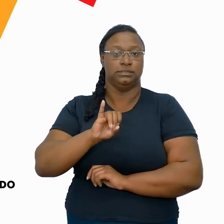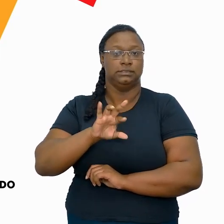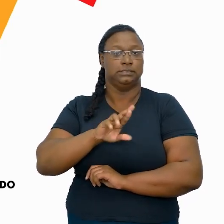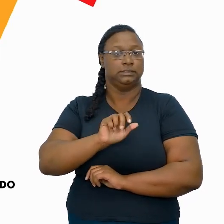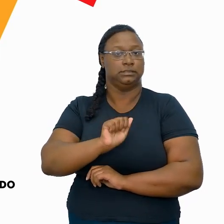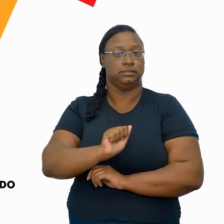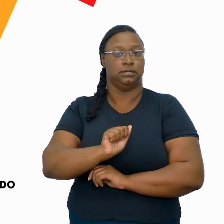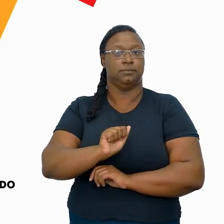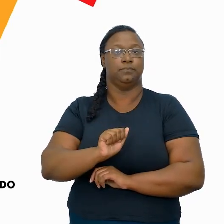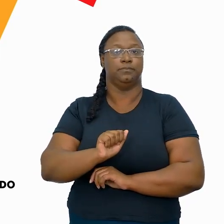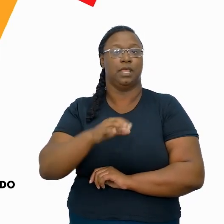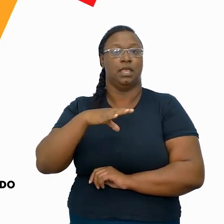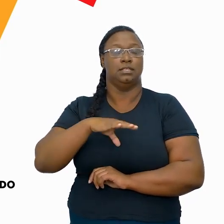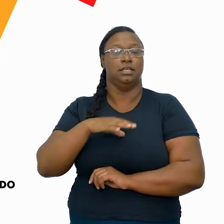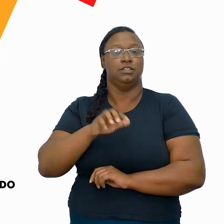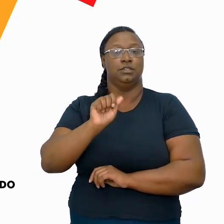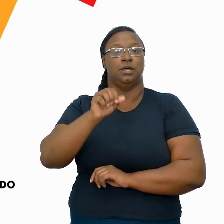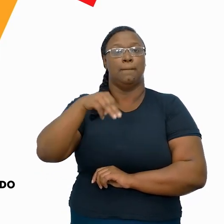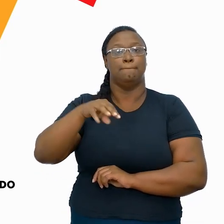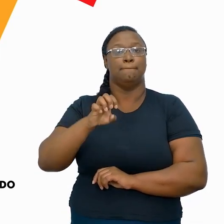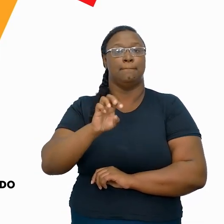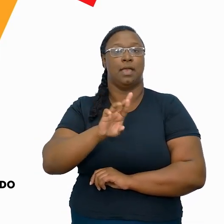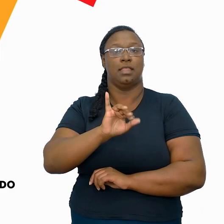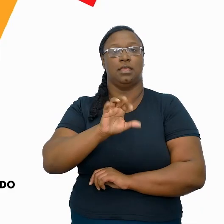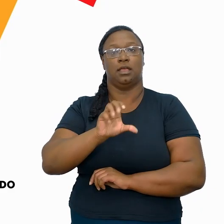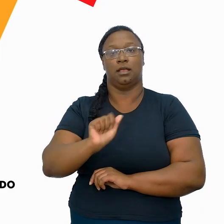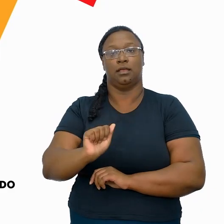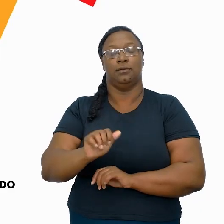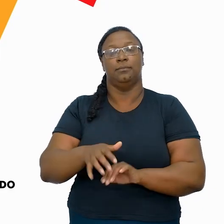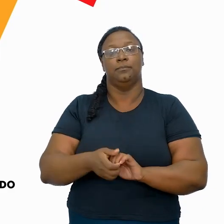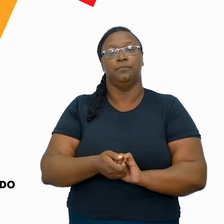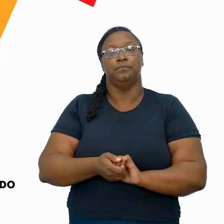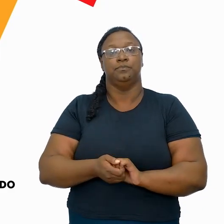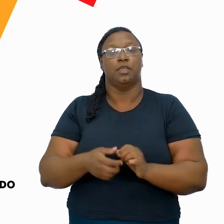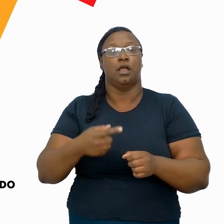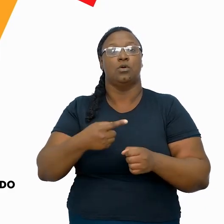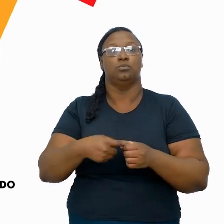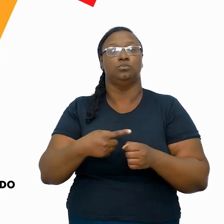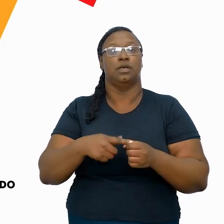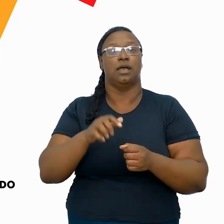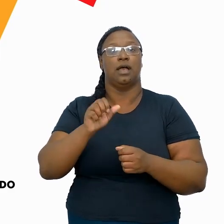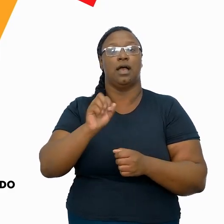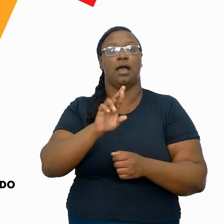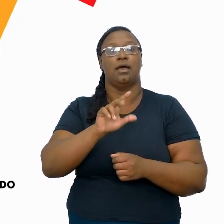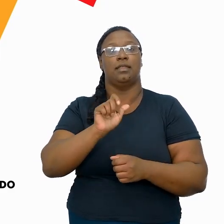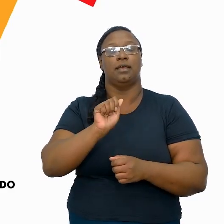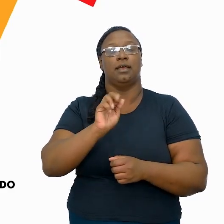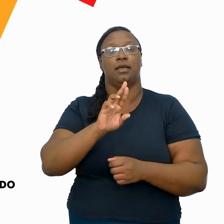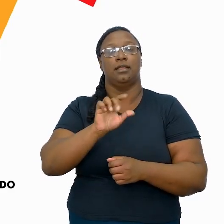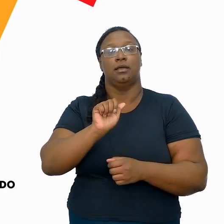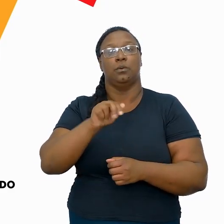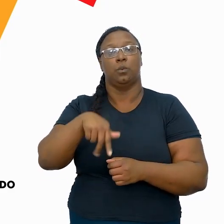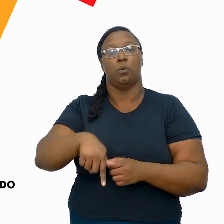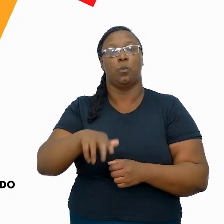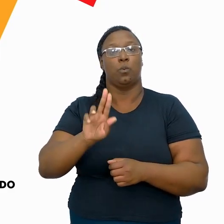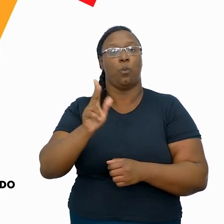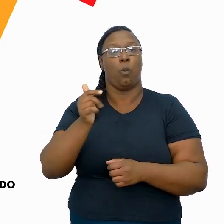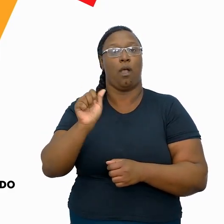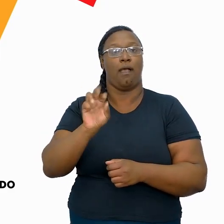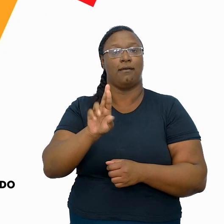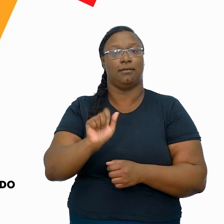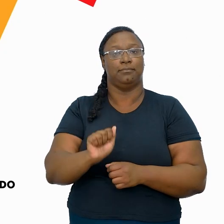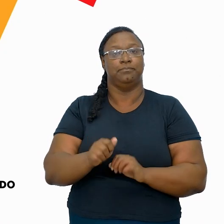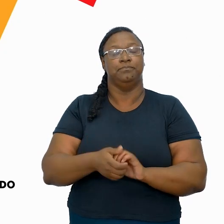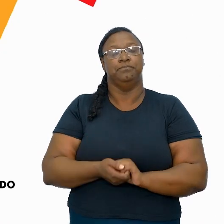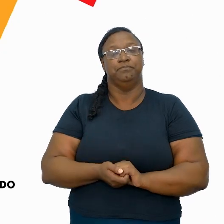na cidade de Américo Brasiliense, na diretoria de ensino de Araraquara. Então, estamos chegando, então, aqui à